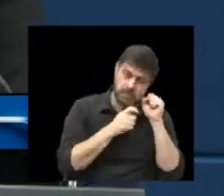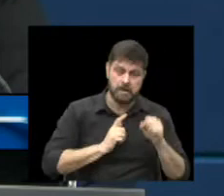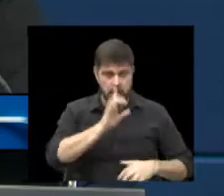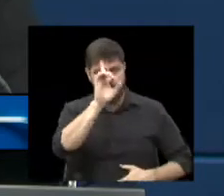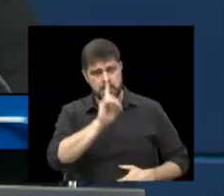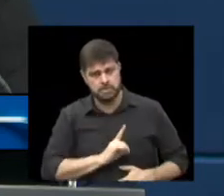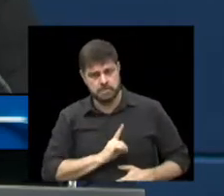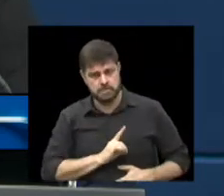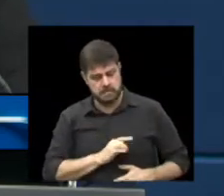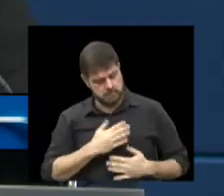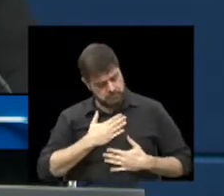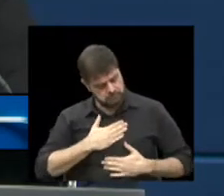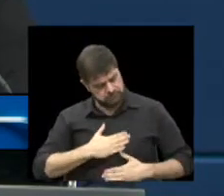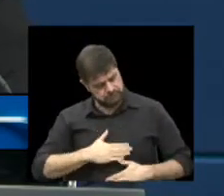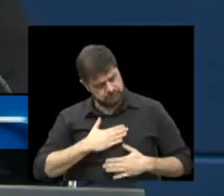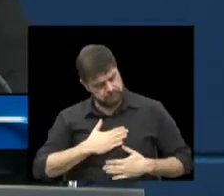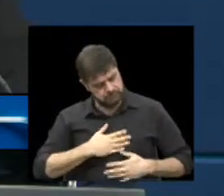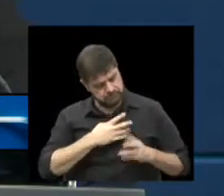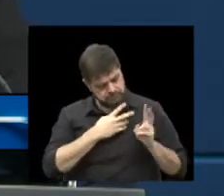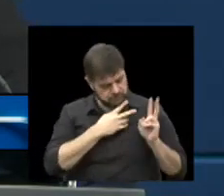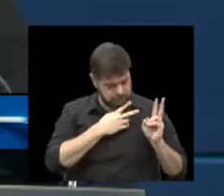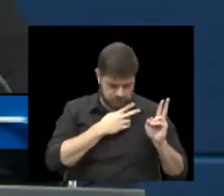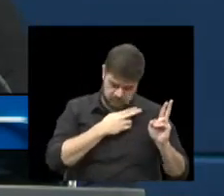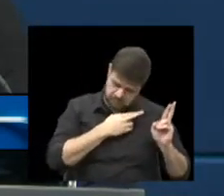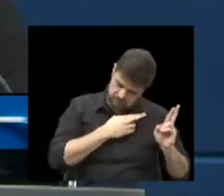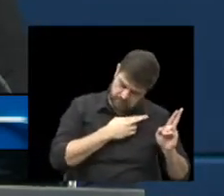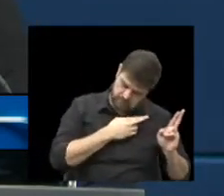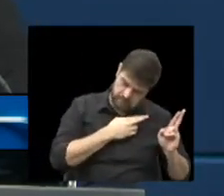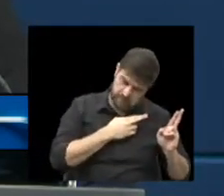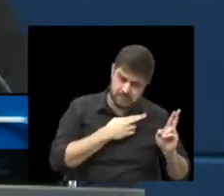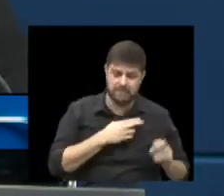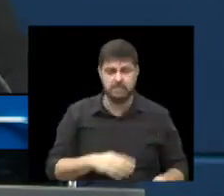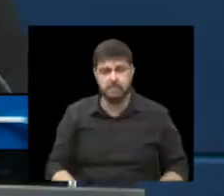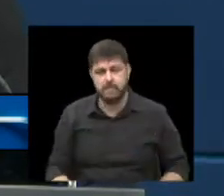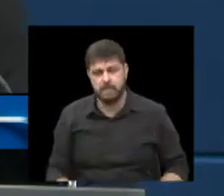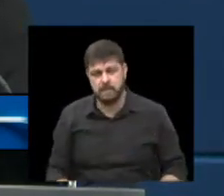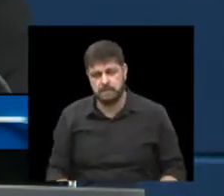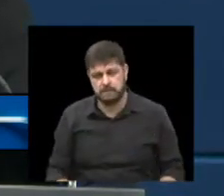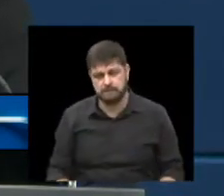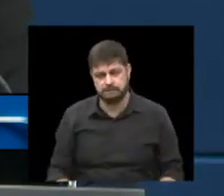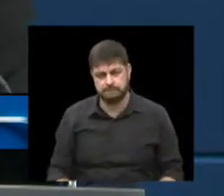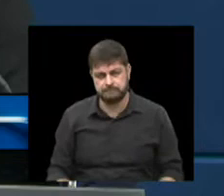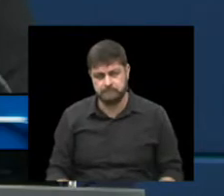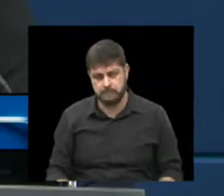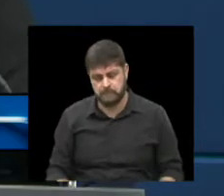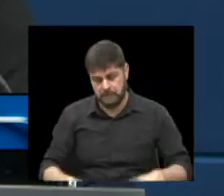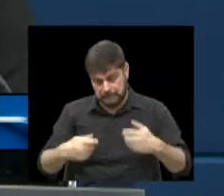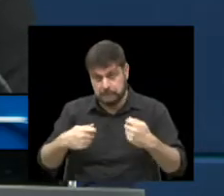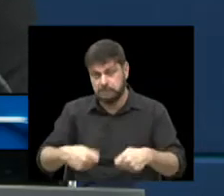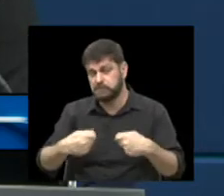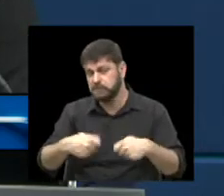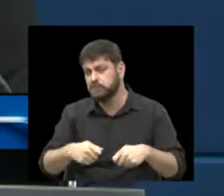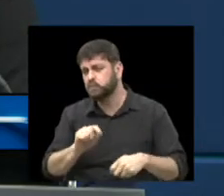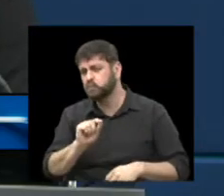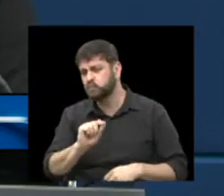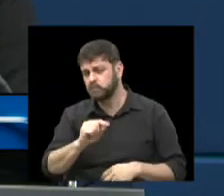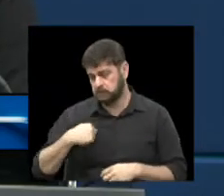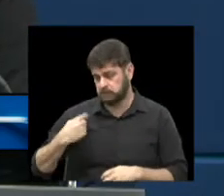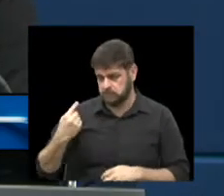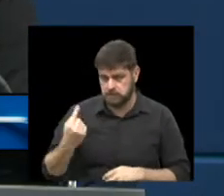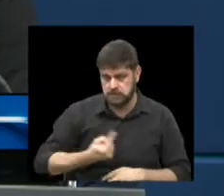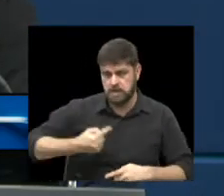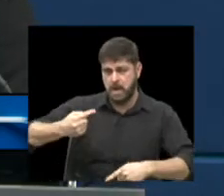direito de dormirem e tudo mais. Então, eu acho que é necessário que a gente